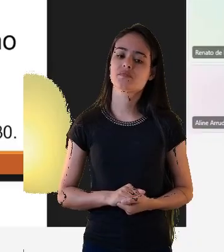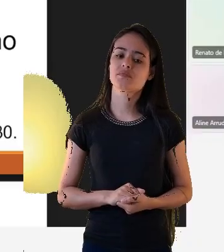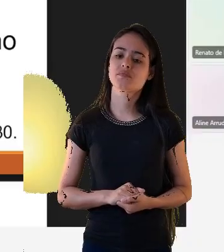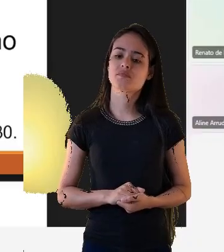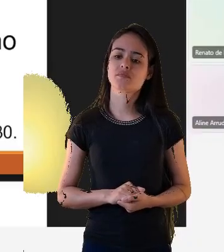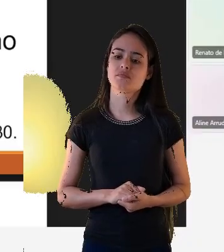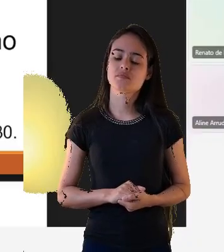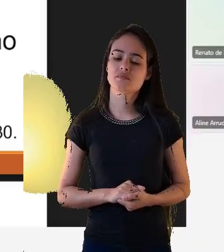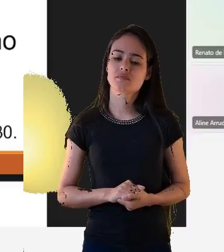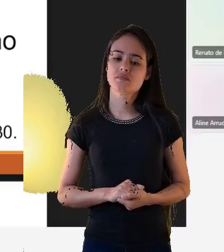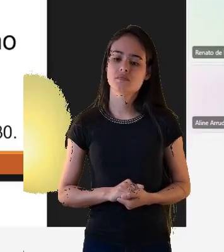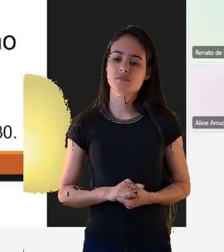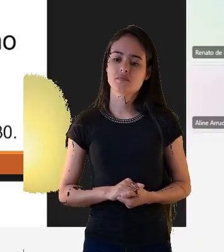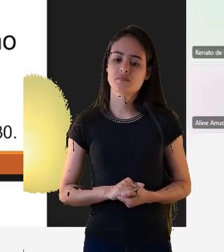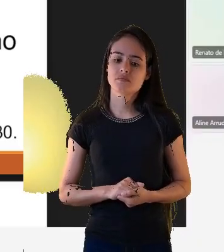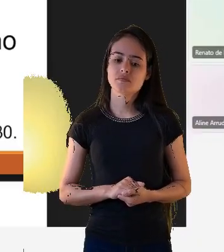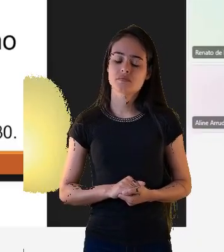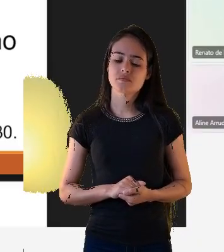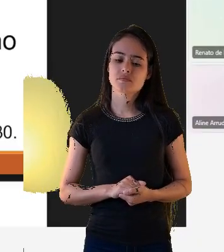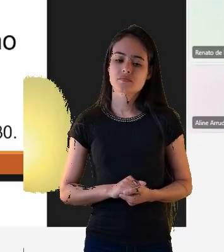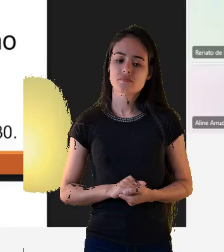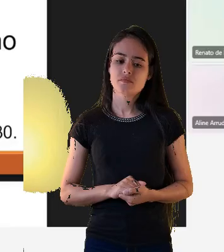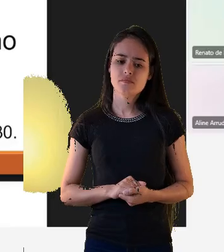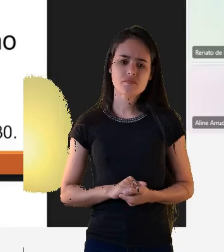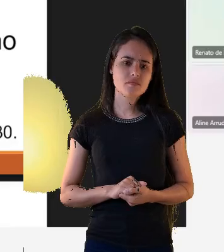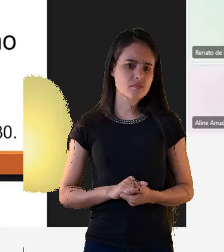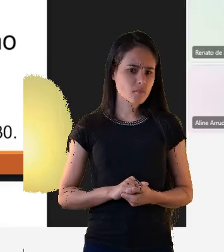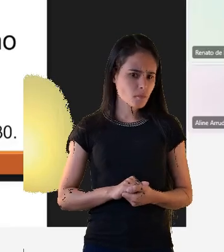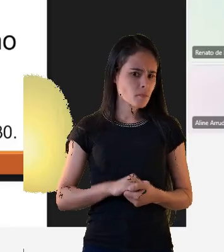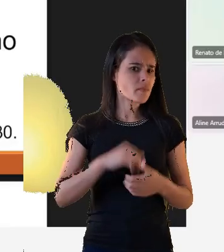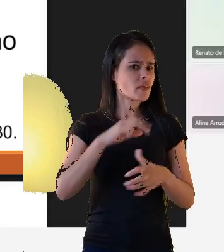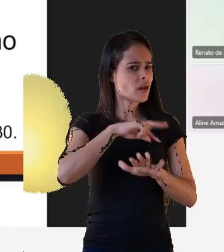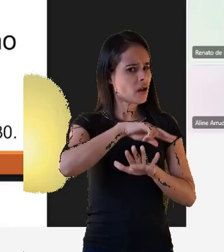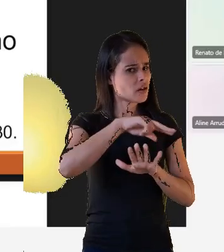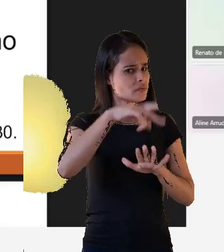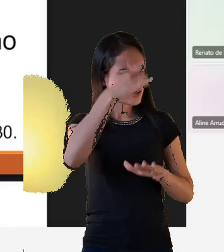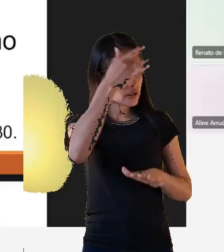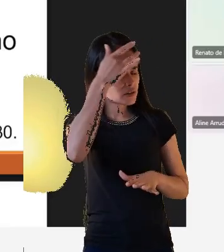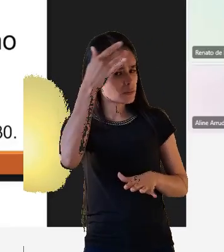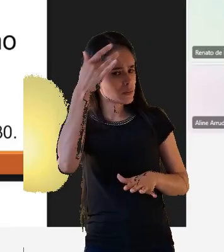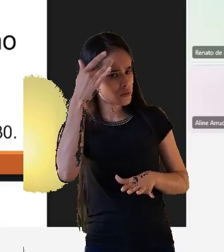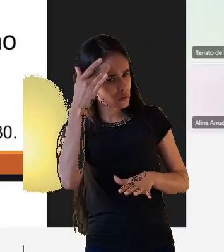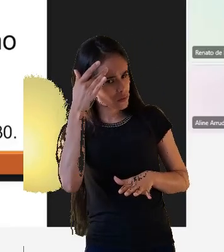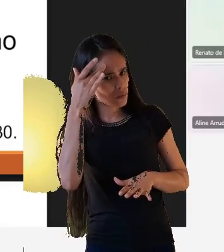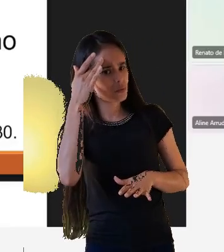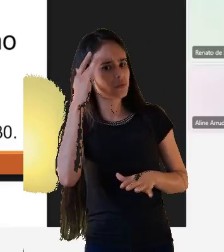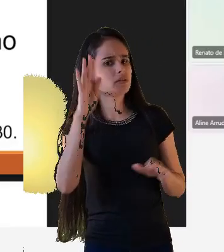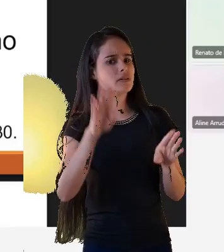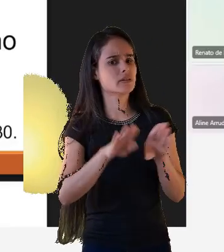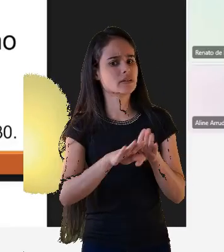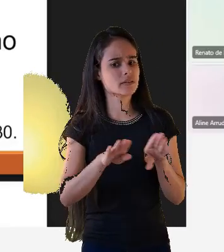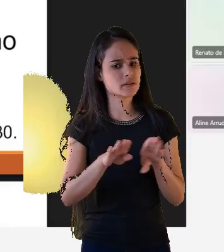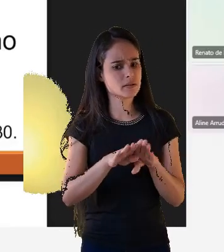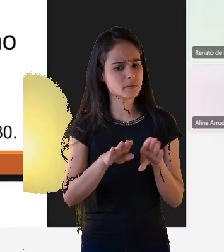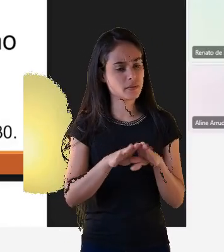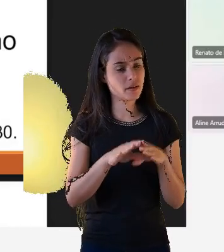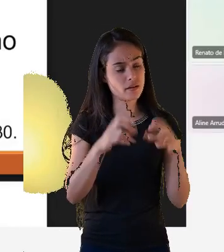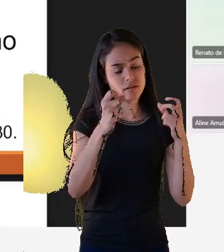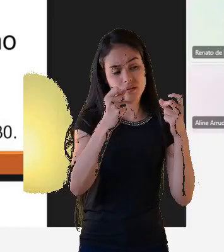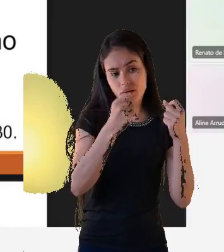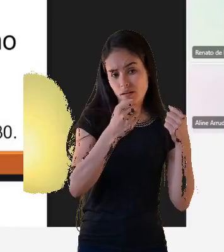é, é, é, Olhos d'Água e tantos outros que vão falar